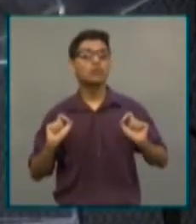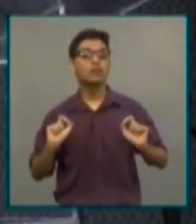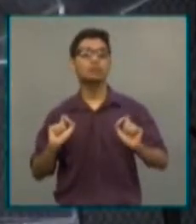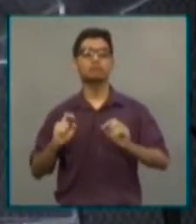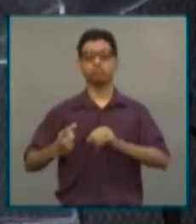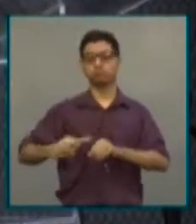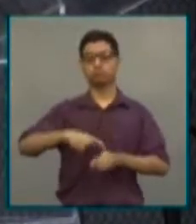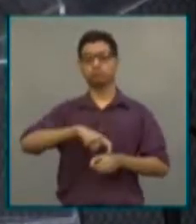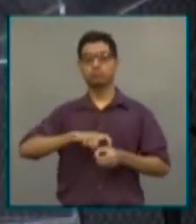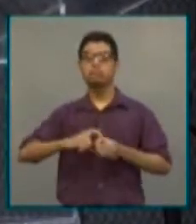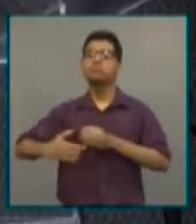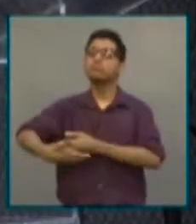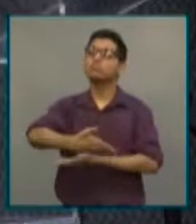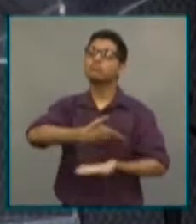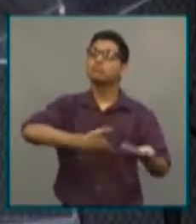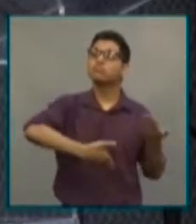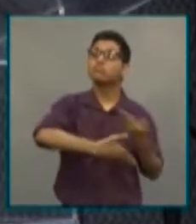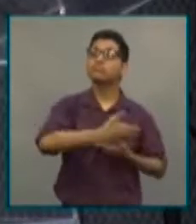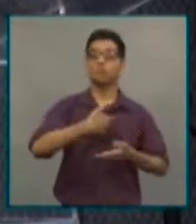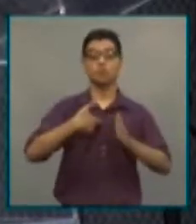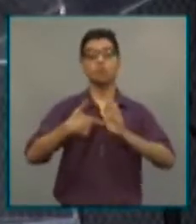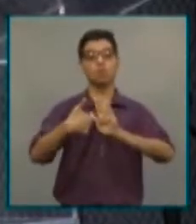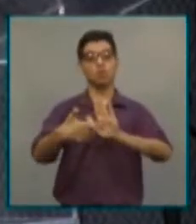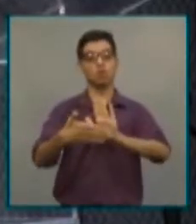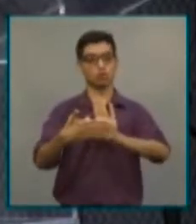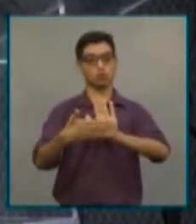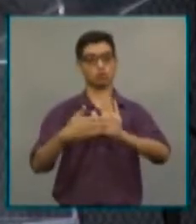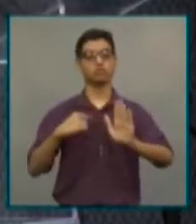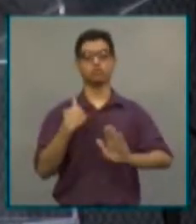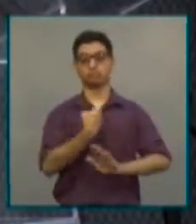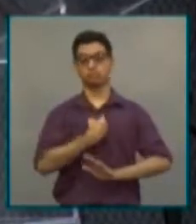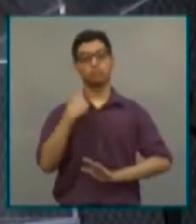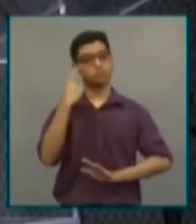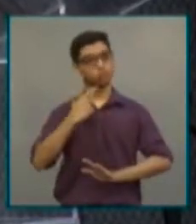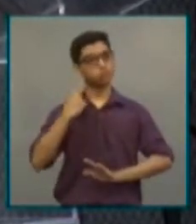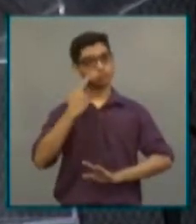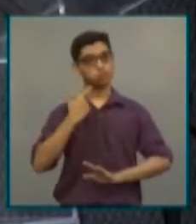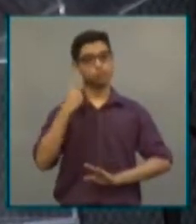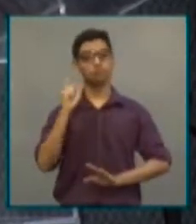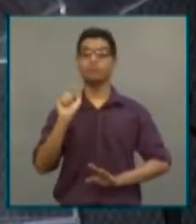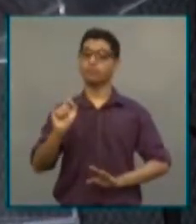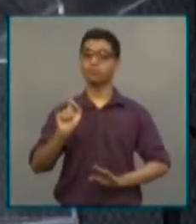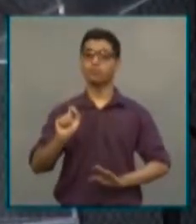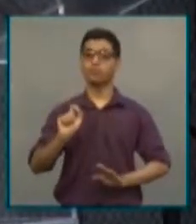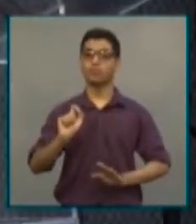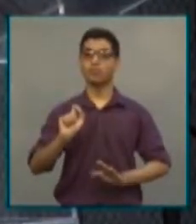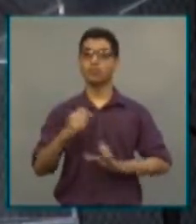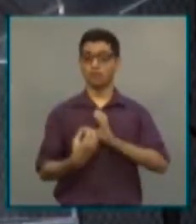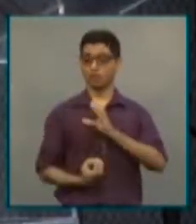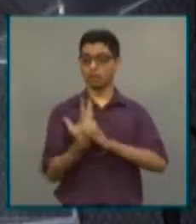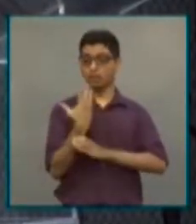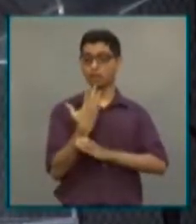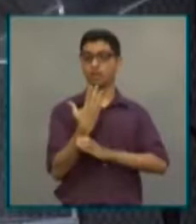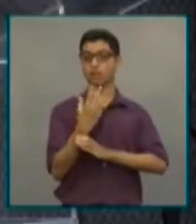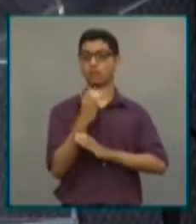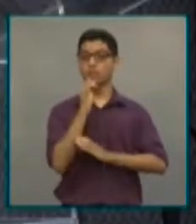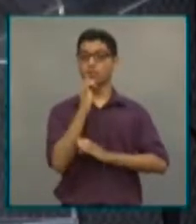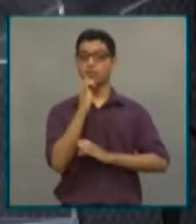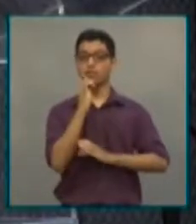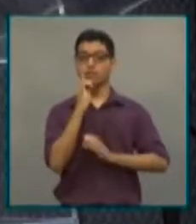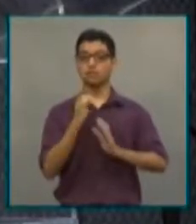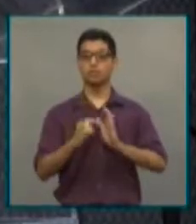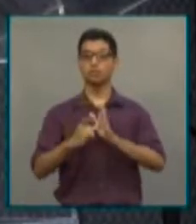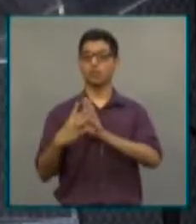uma proposta para a advocacia. Nós temos que criar, a exemplo do que fizemos na Comissão de